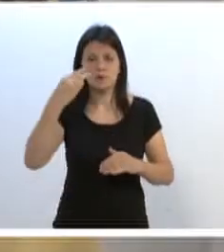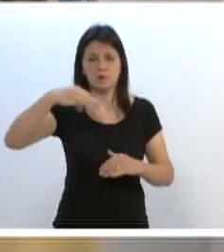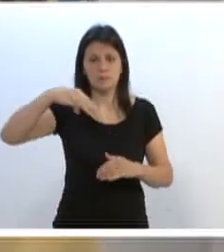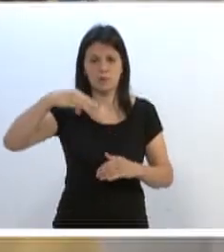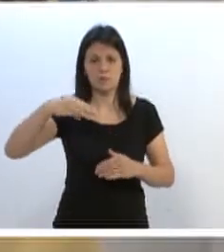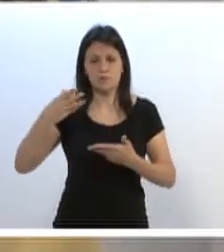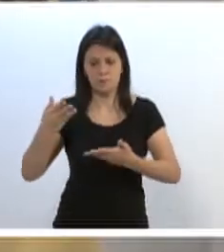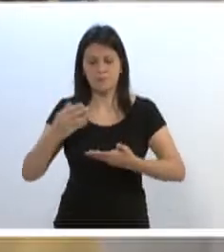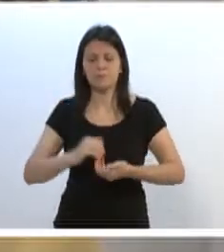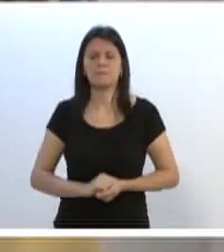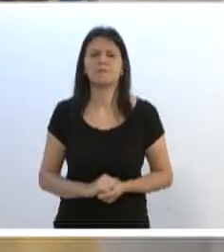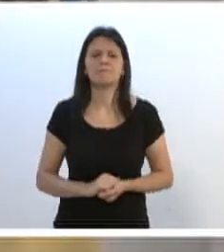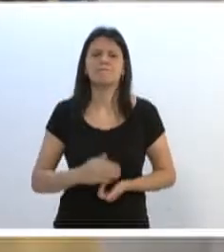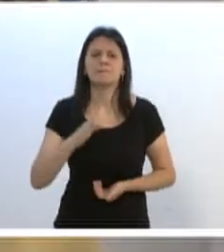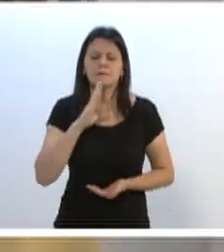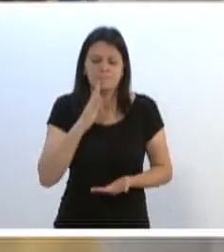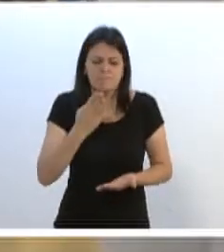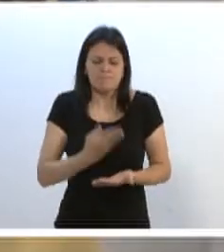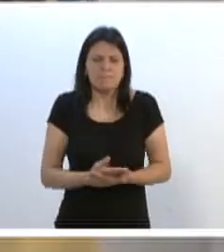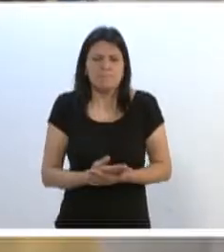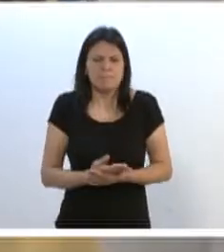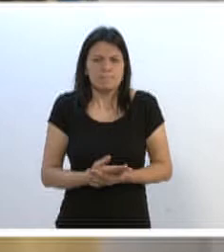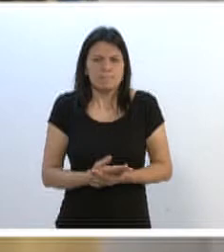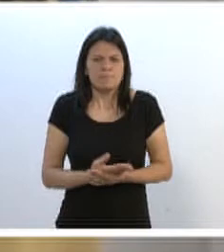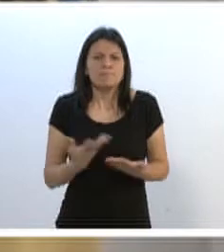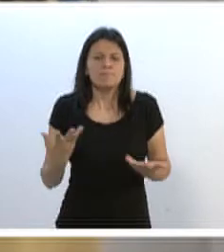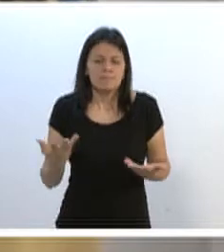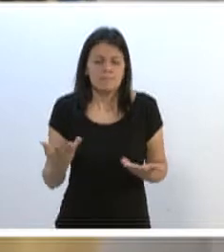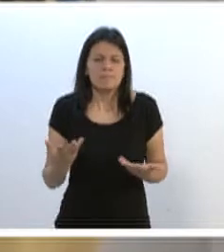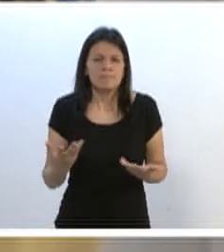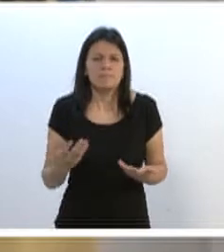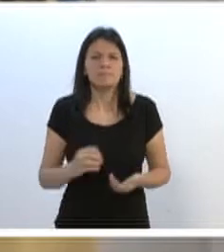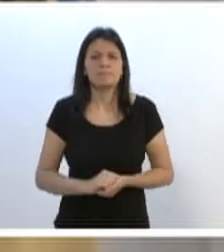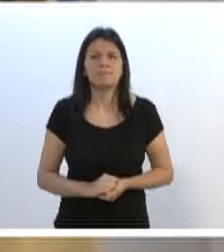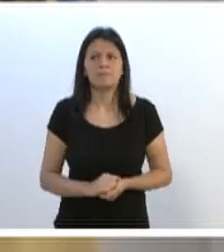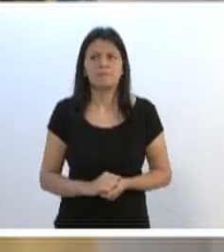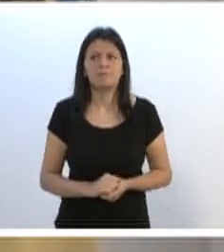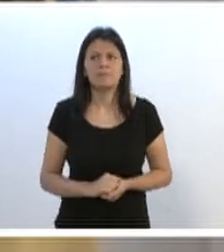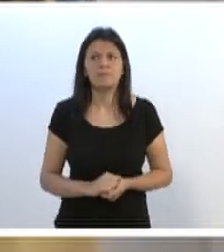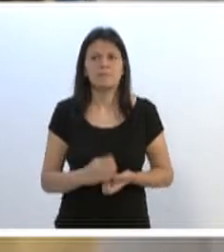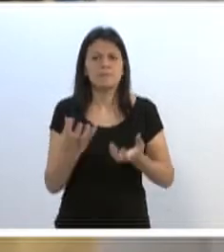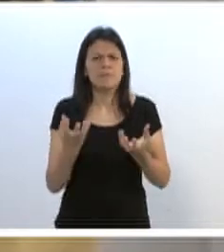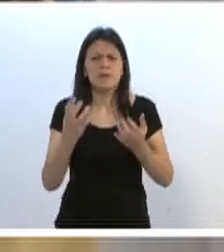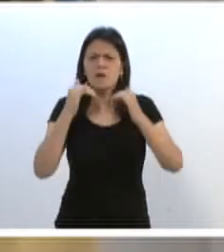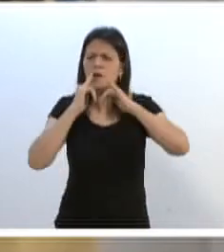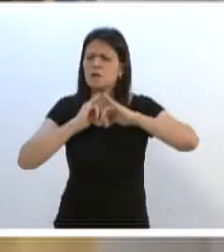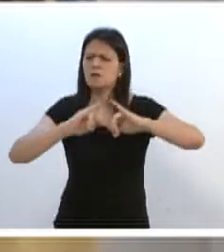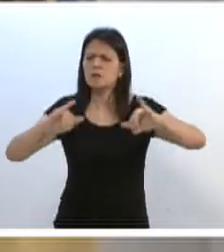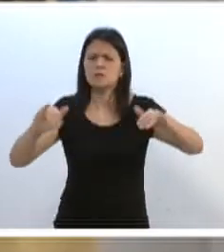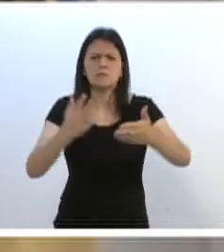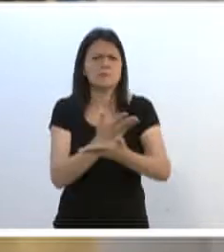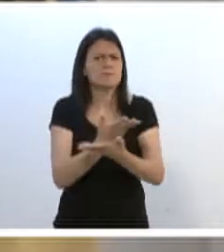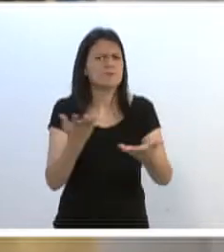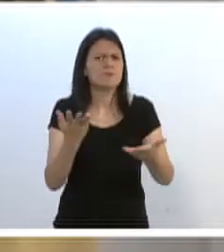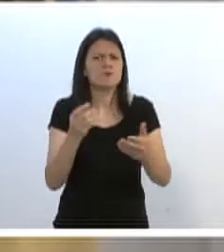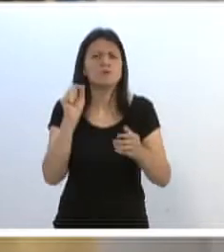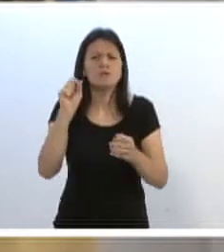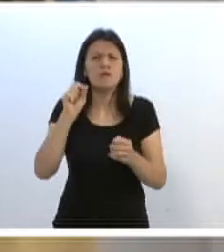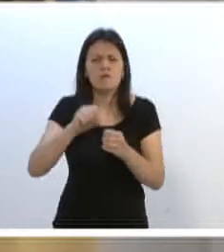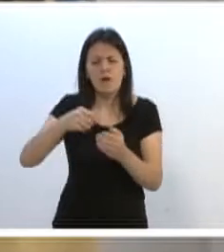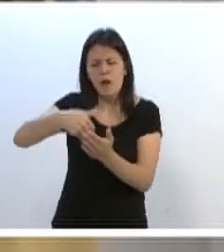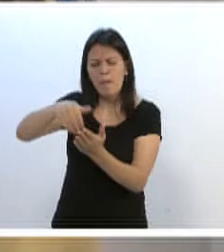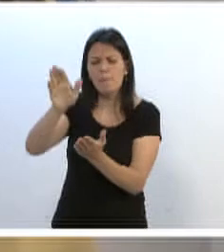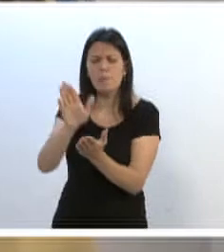aqui a minha indignação com relação a isso. Quero dizer a todos que fazem as notificações, seja a